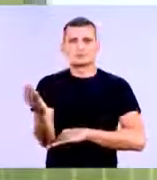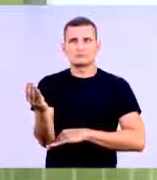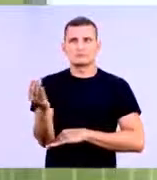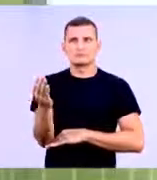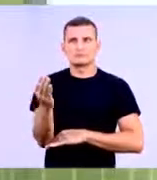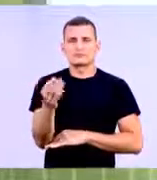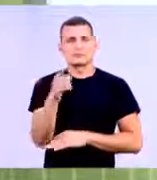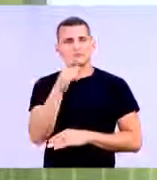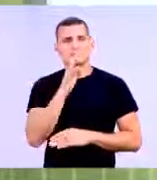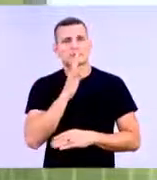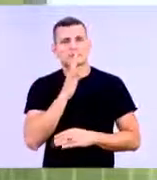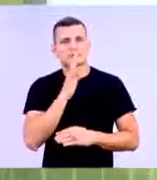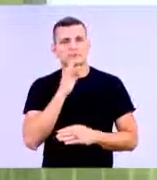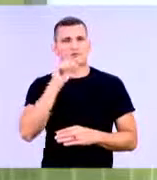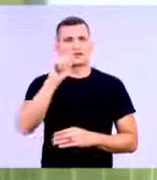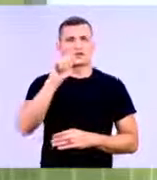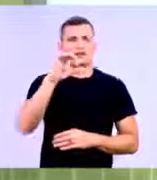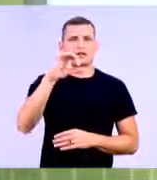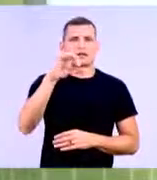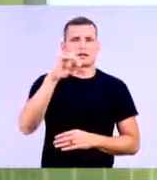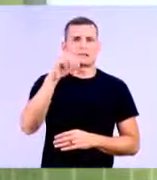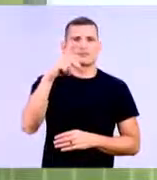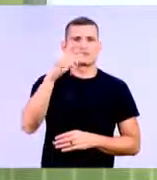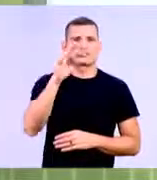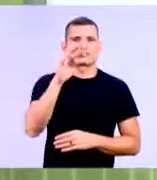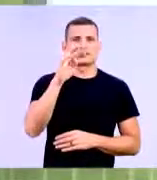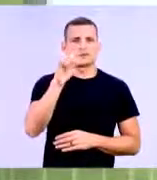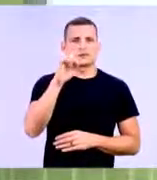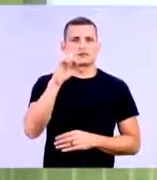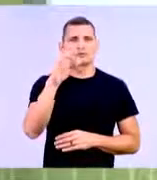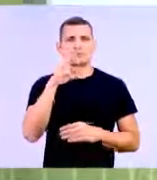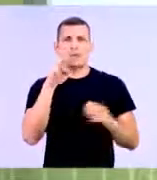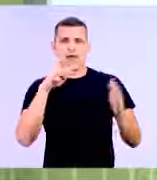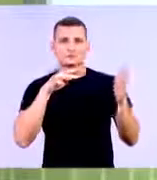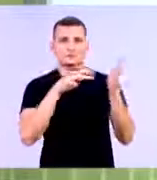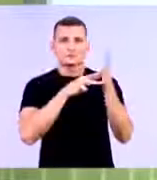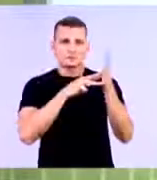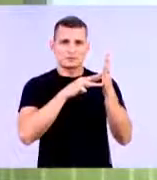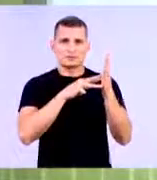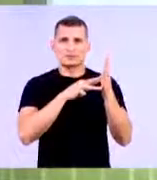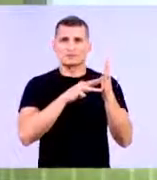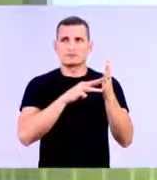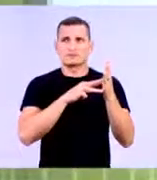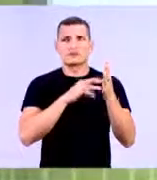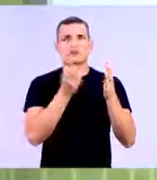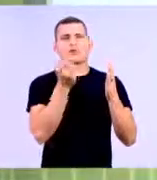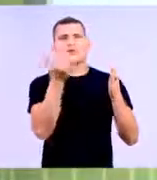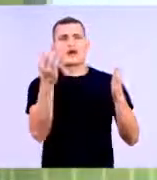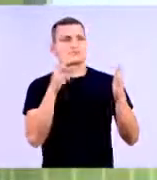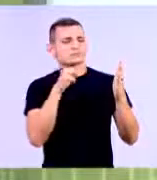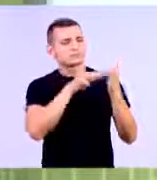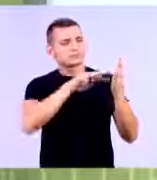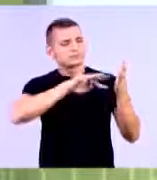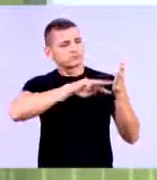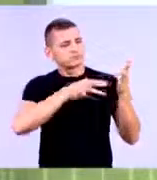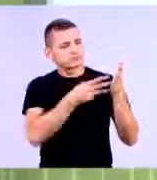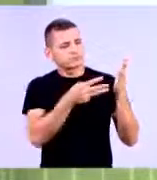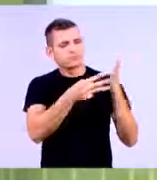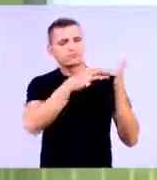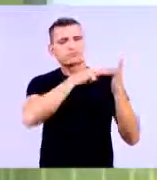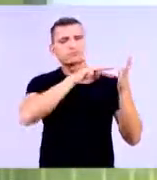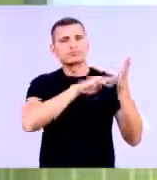sei se vocês conhecem pelo nome de T, mas um adaptador, e você liga quantos tem, não é?